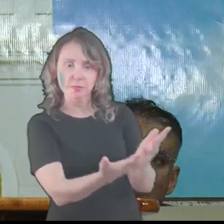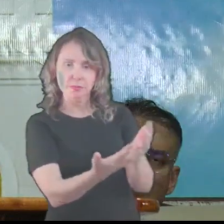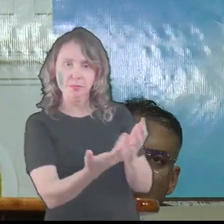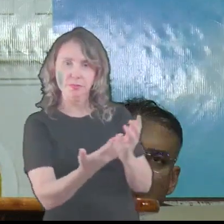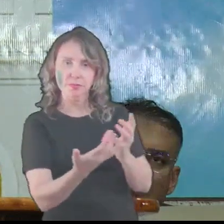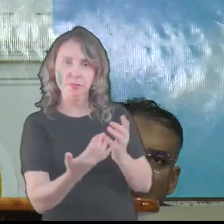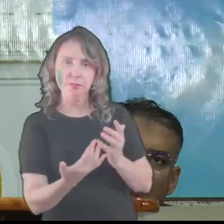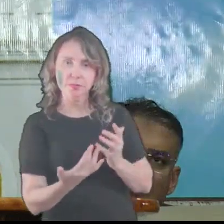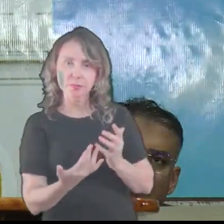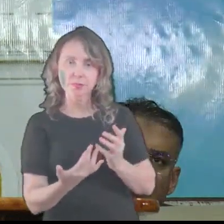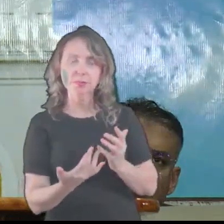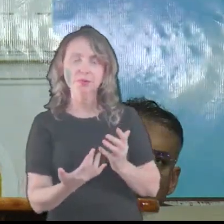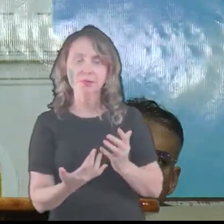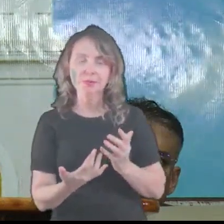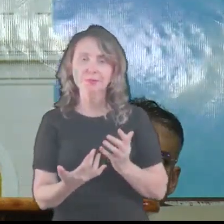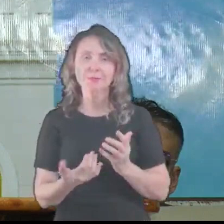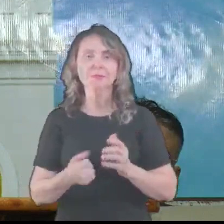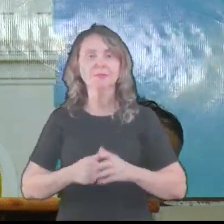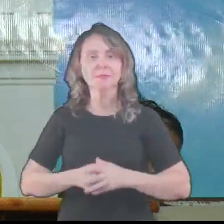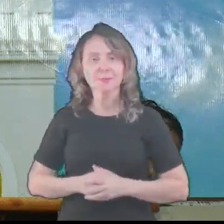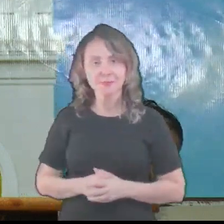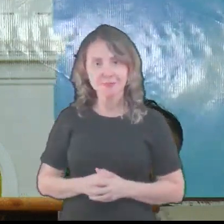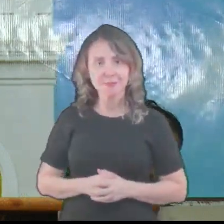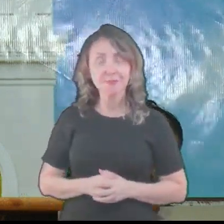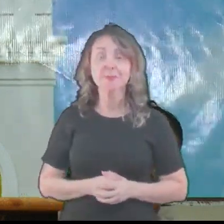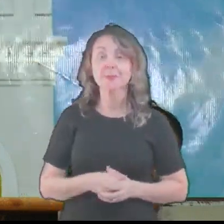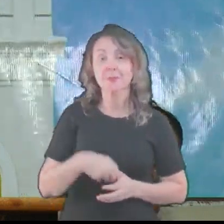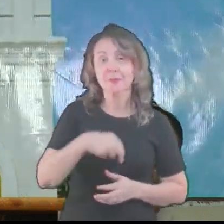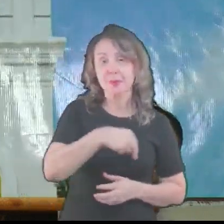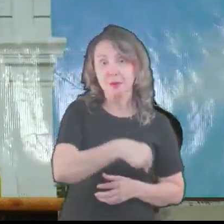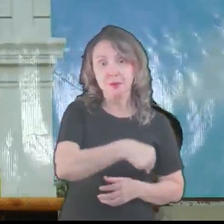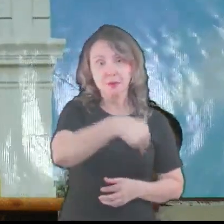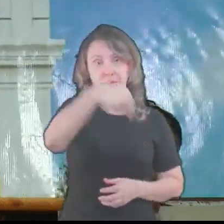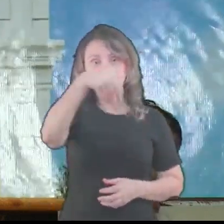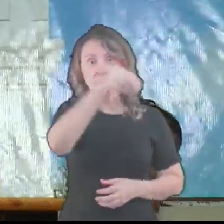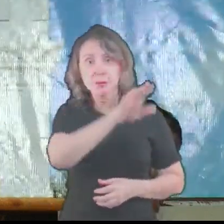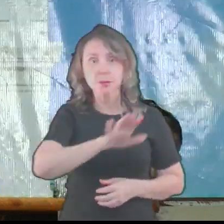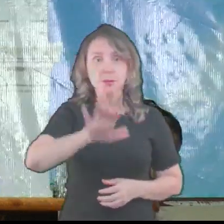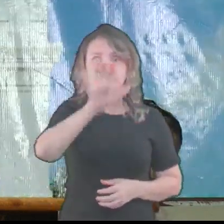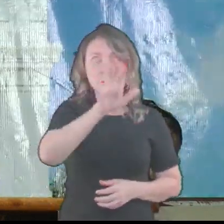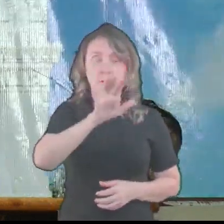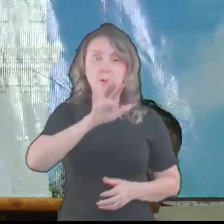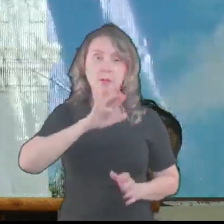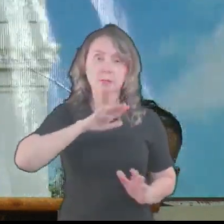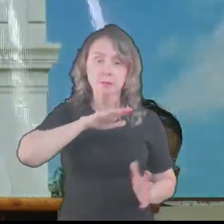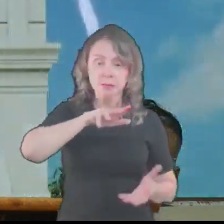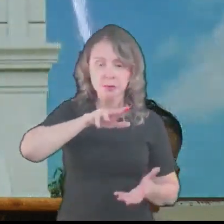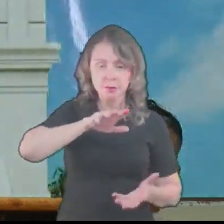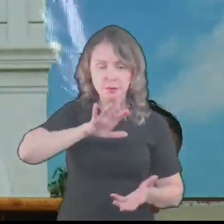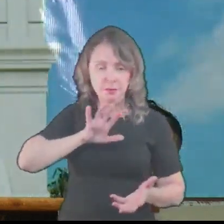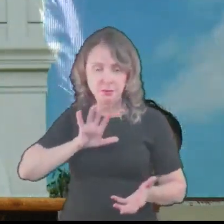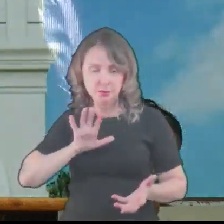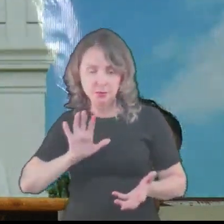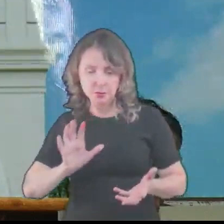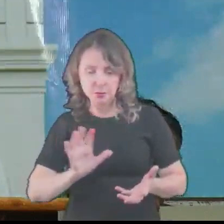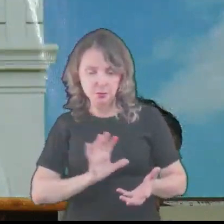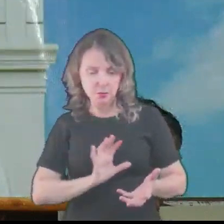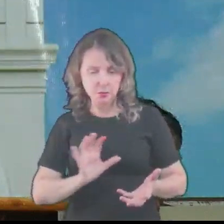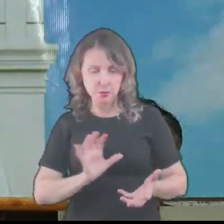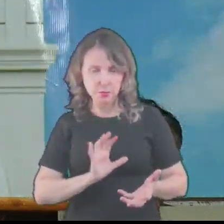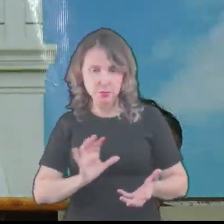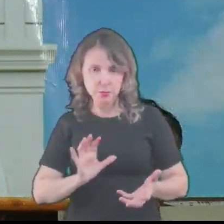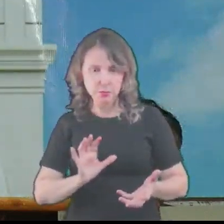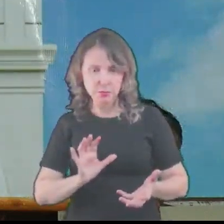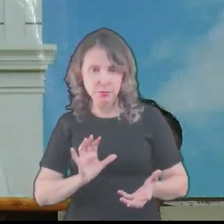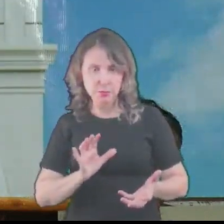e eis que aqueles do norte e do ocidente, e aqueles outros da